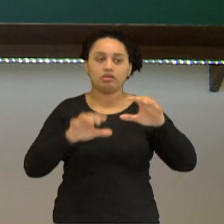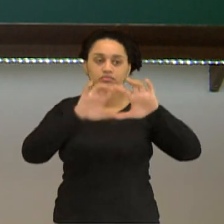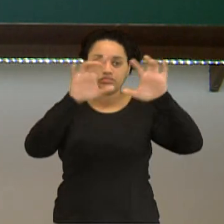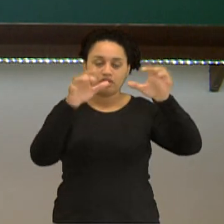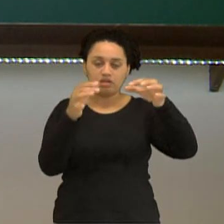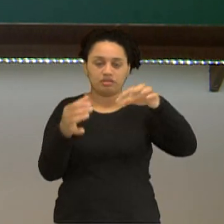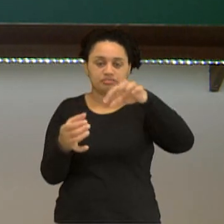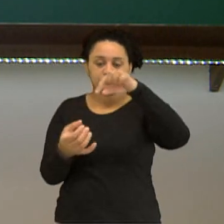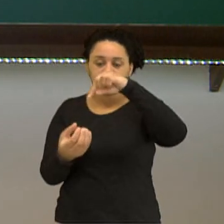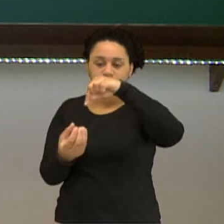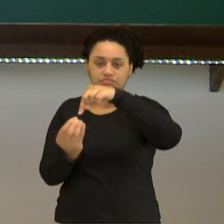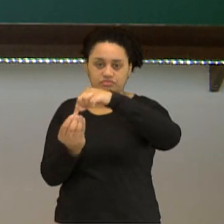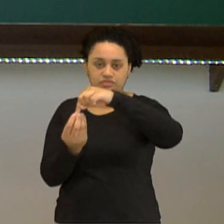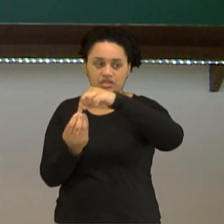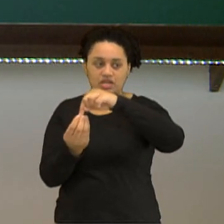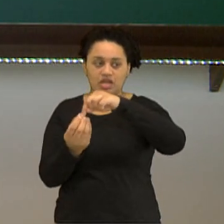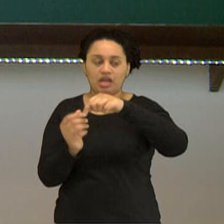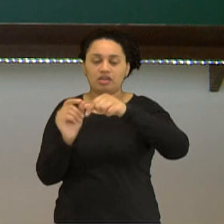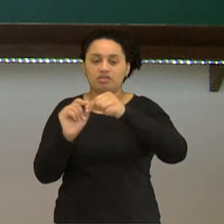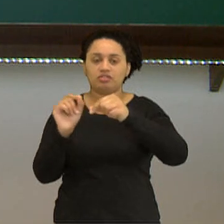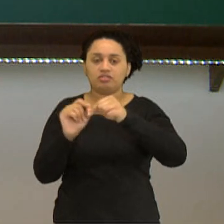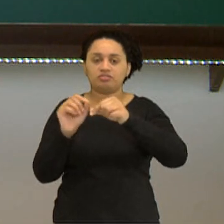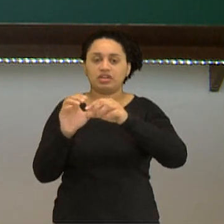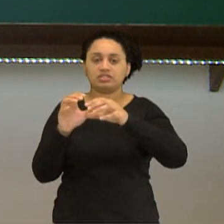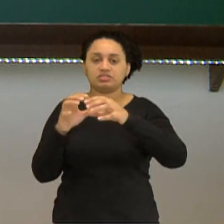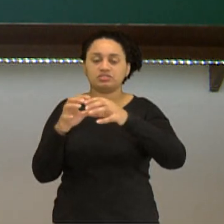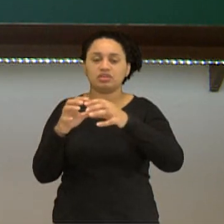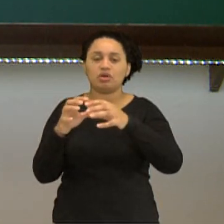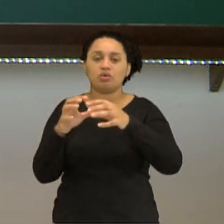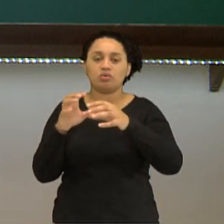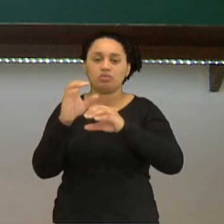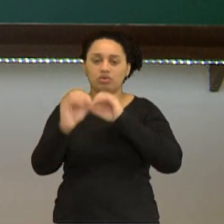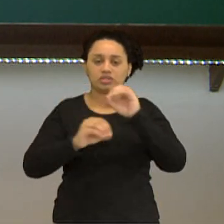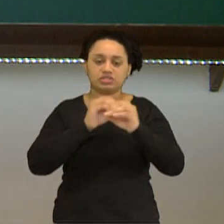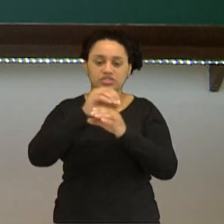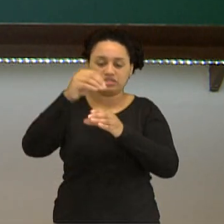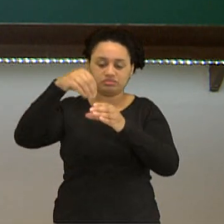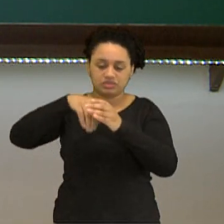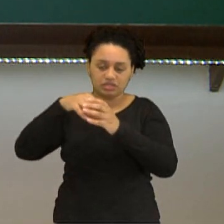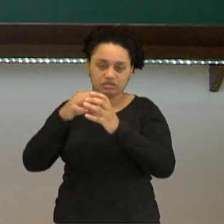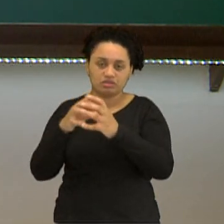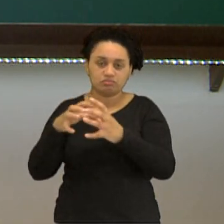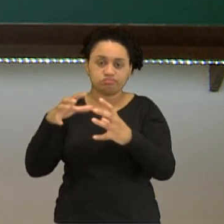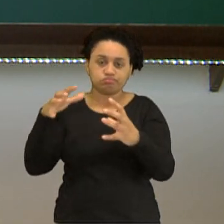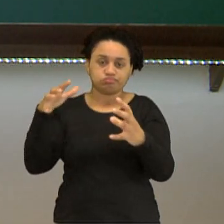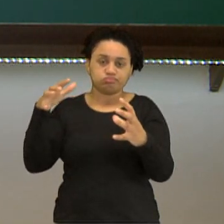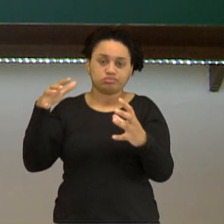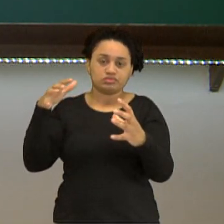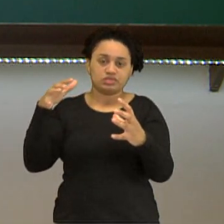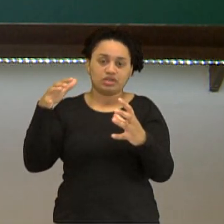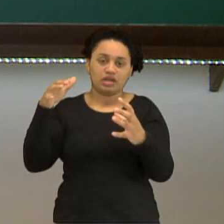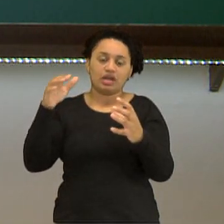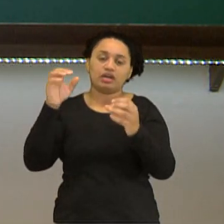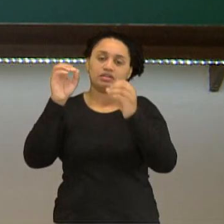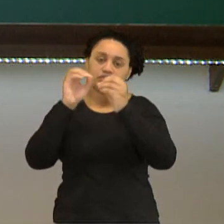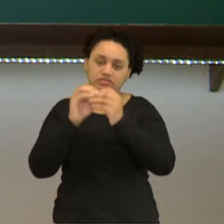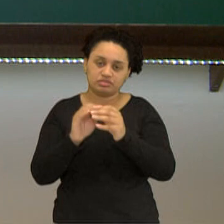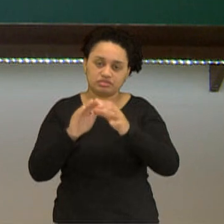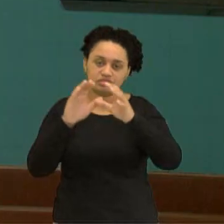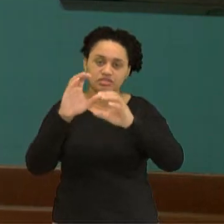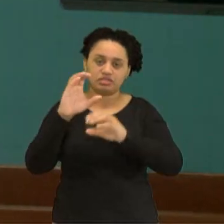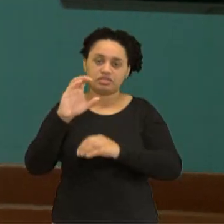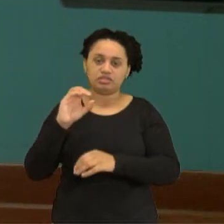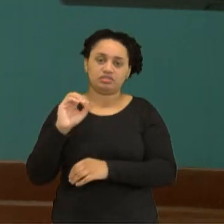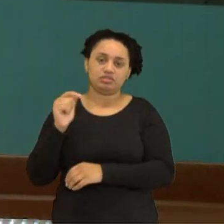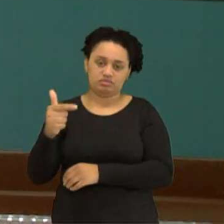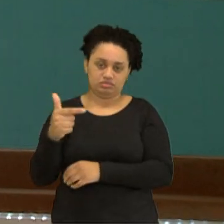essa máquina joga o oxigênio aqui para dentro, insufla esse pulmão, e depois ele retira o gás carbônico, ou seja,